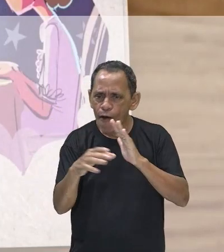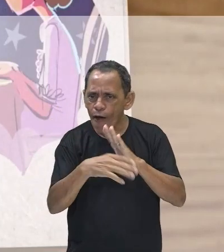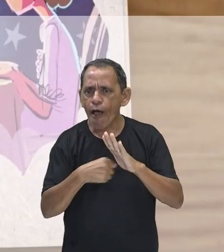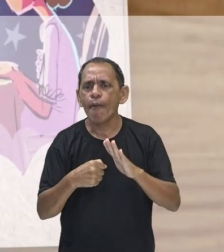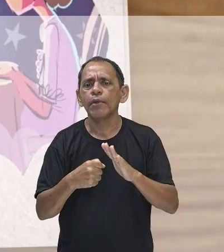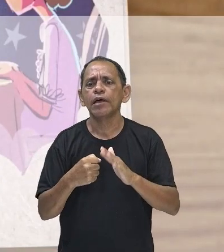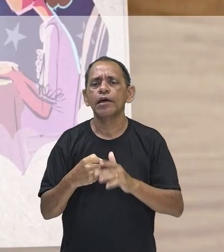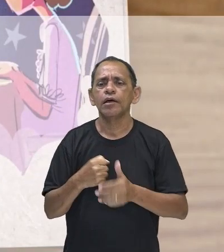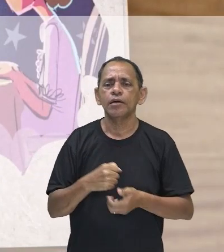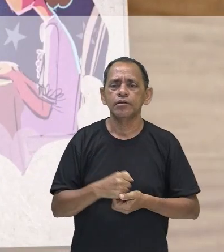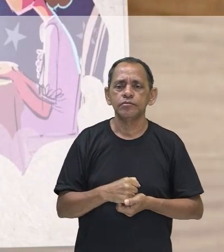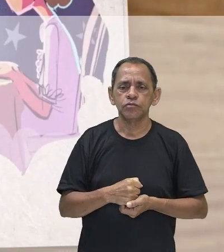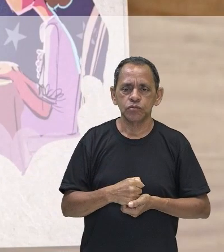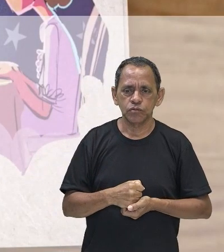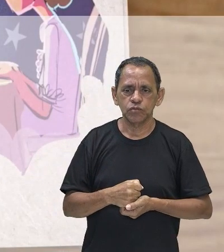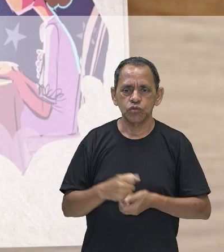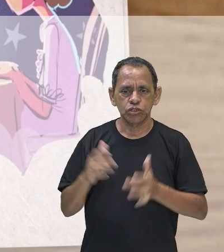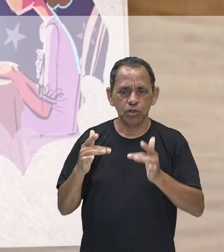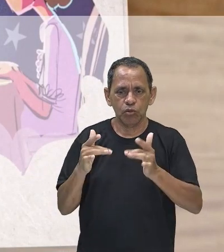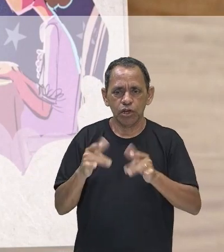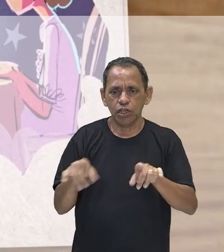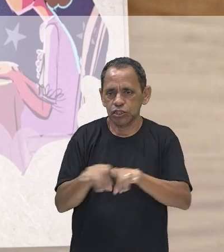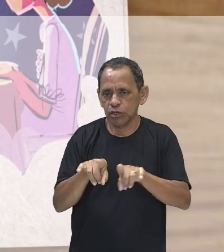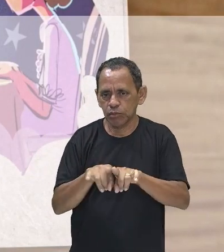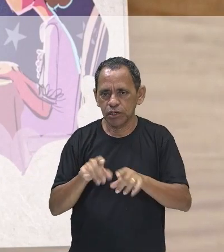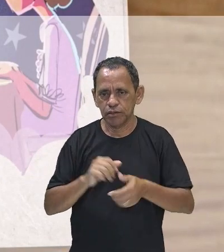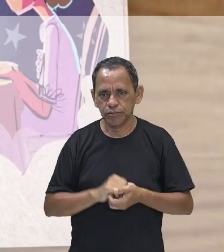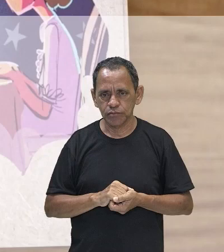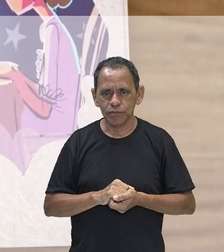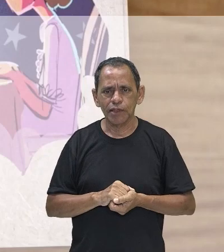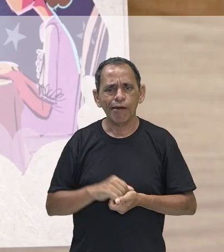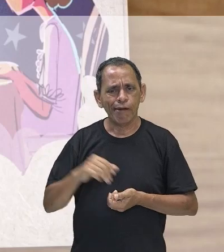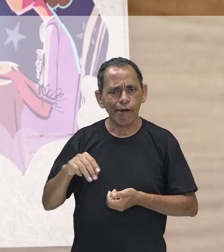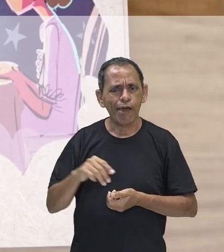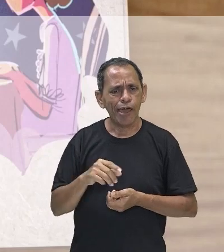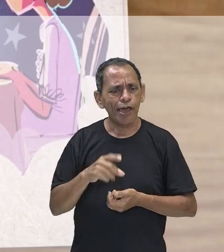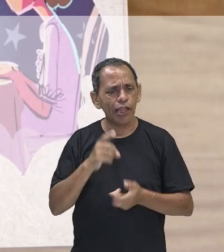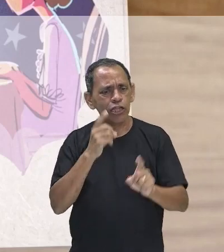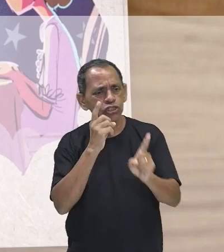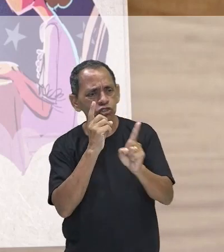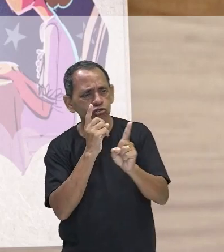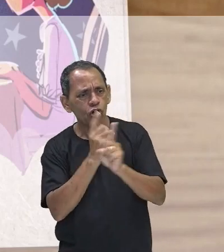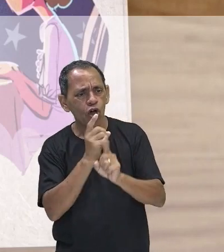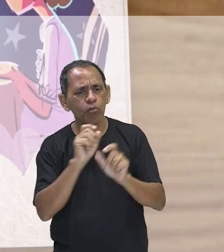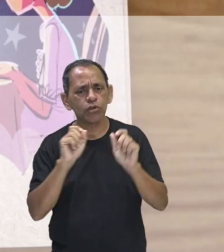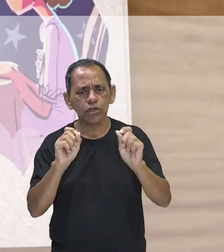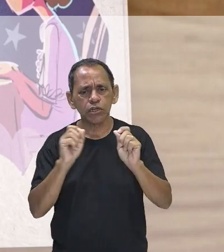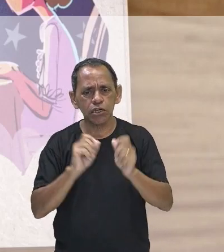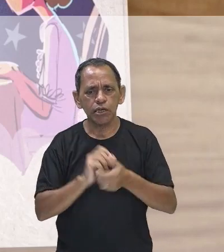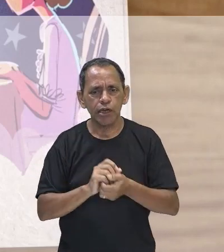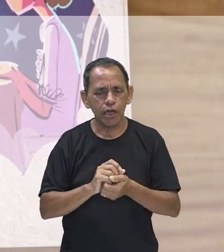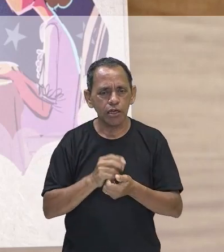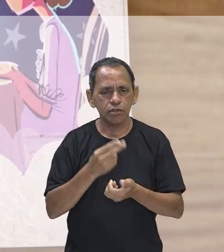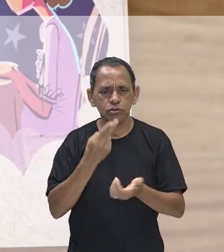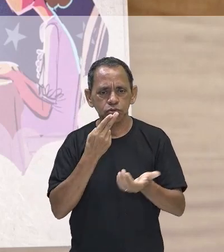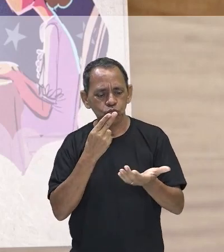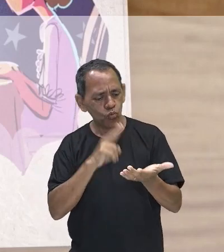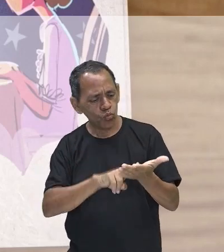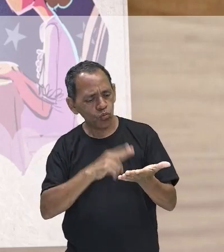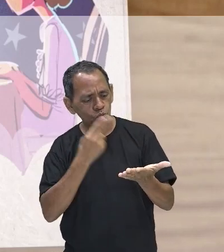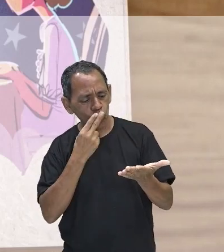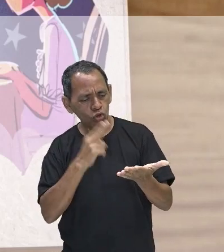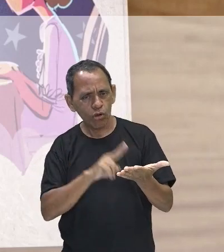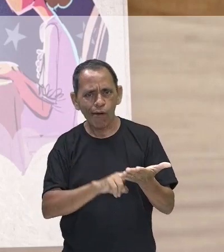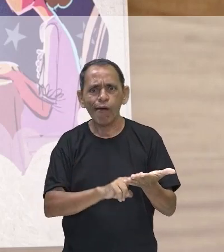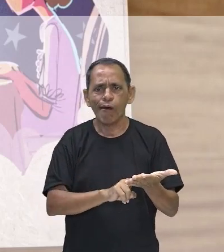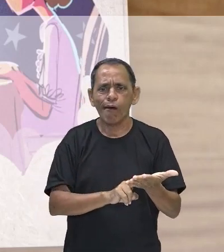chamada Madame Carlota, Macabea descobre, por meio das cartas, sua sorte. No entanto, ao sair de lá,